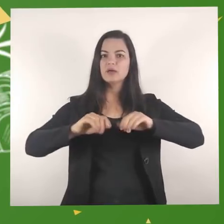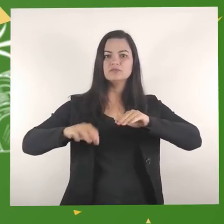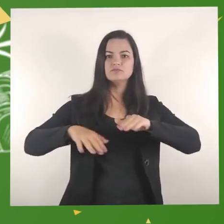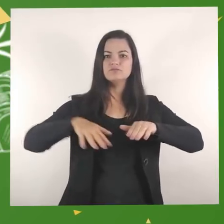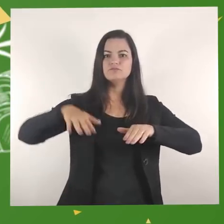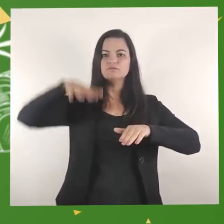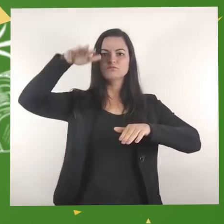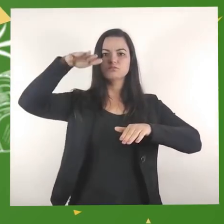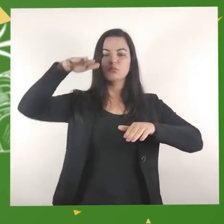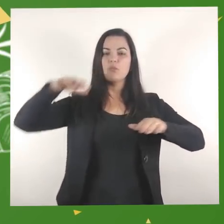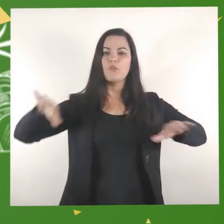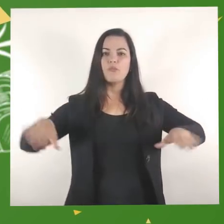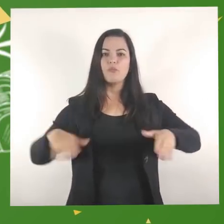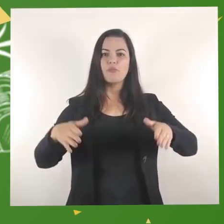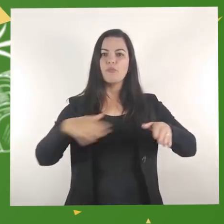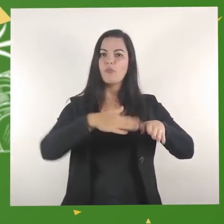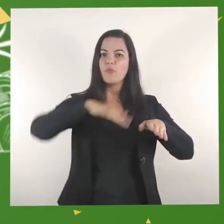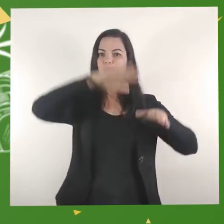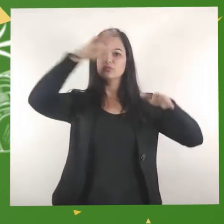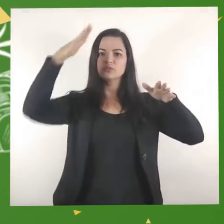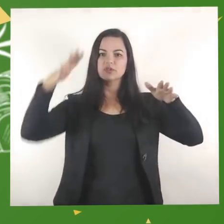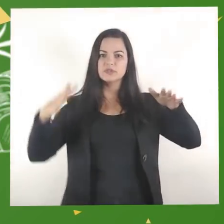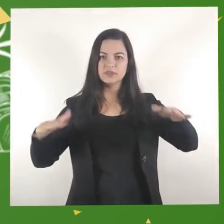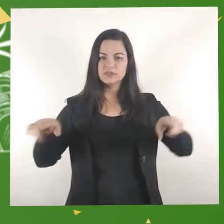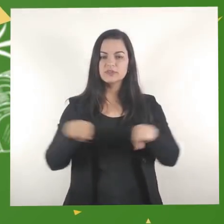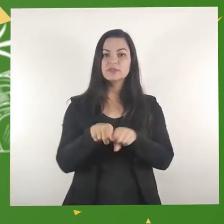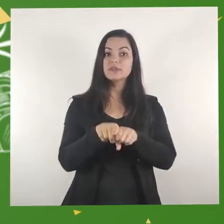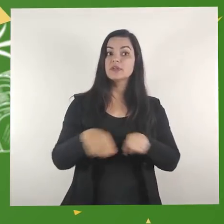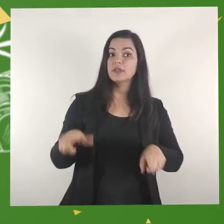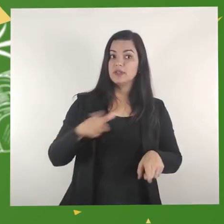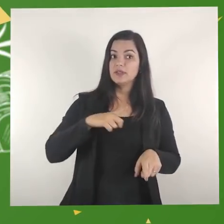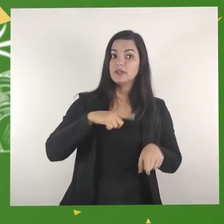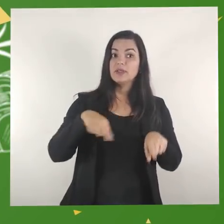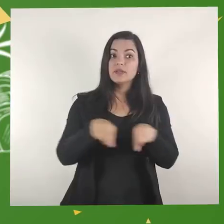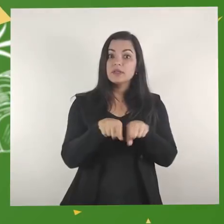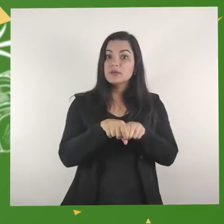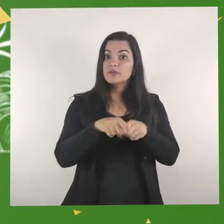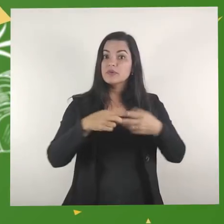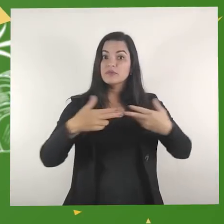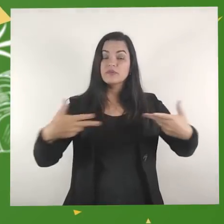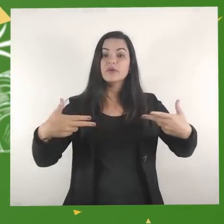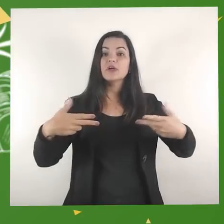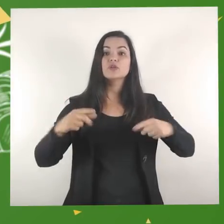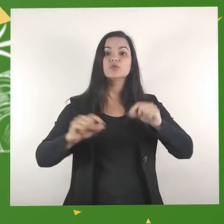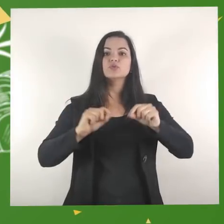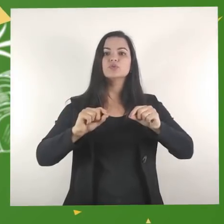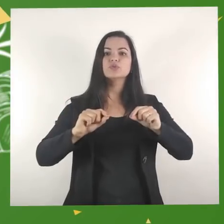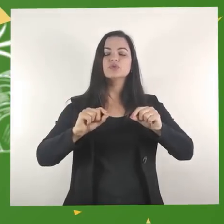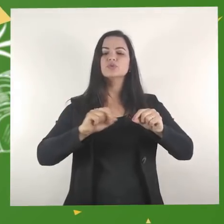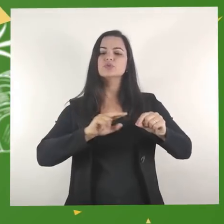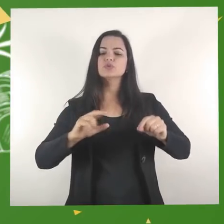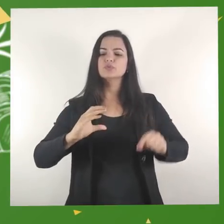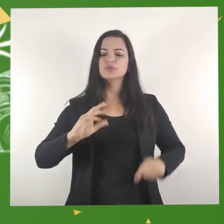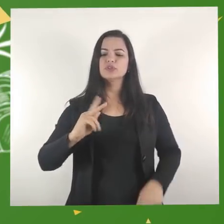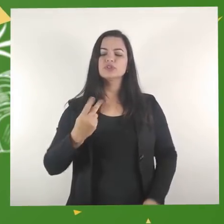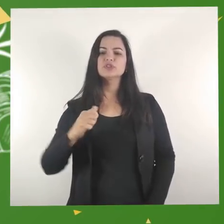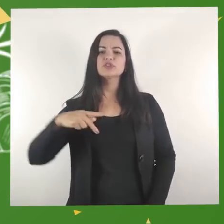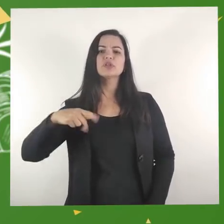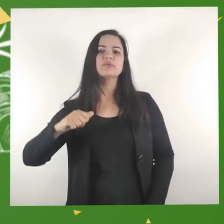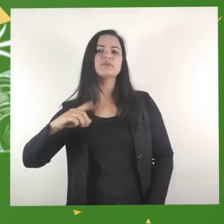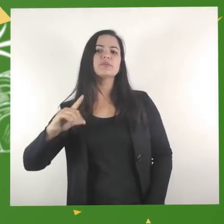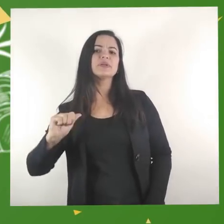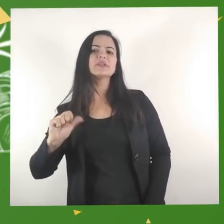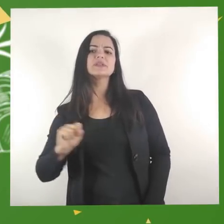muitas áreas montanhosas, mas nós temos também muitas regiões chamadas de